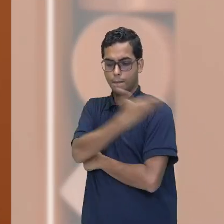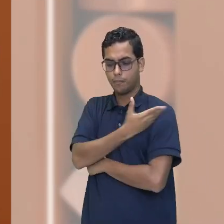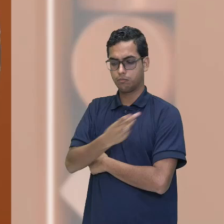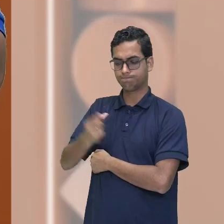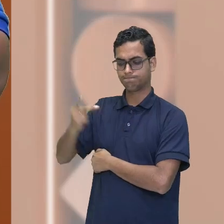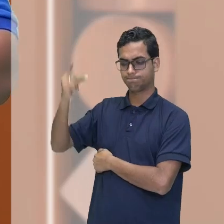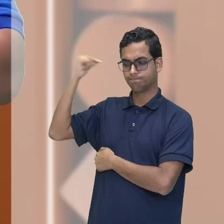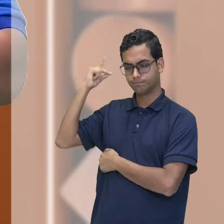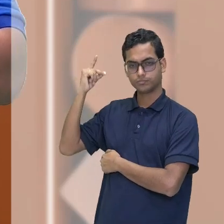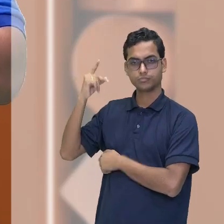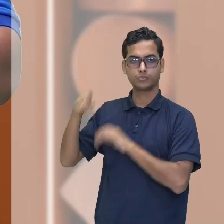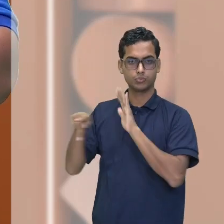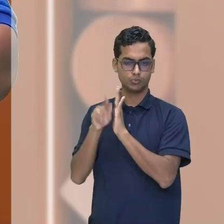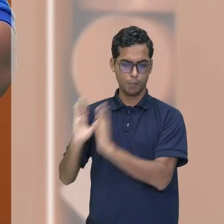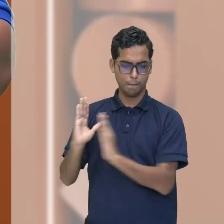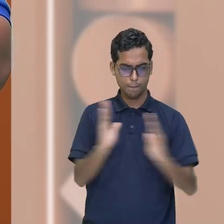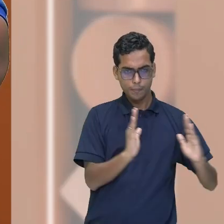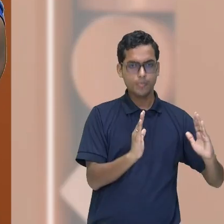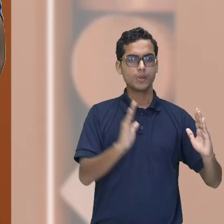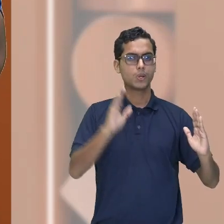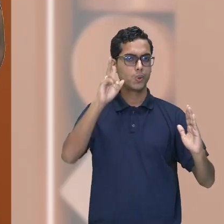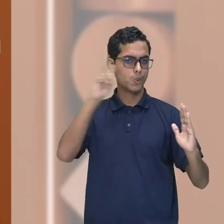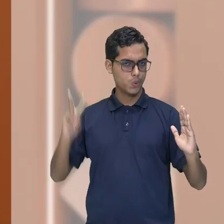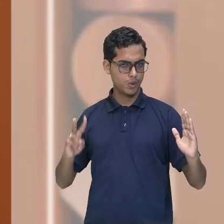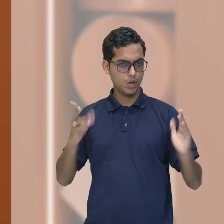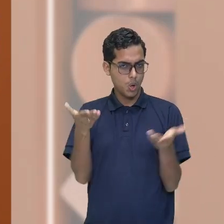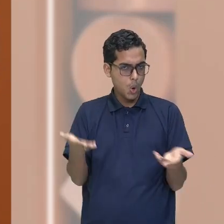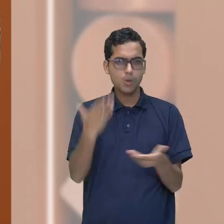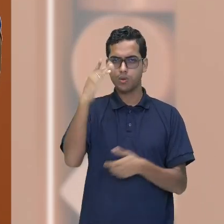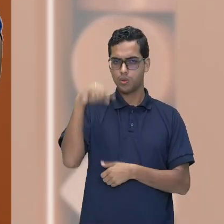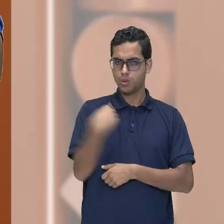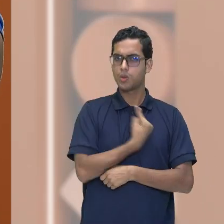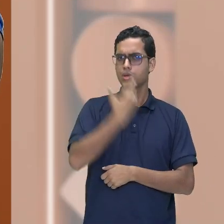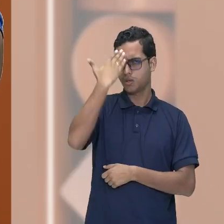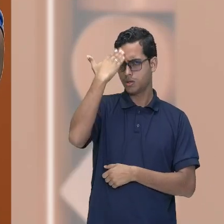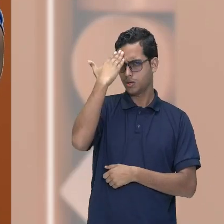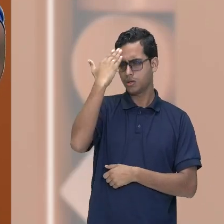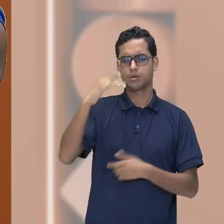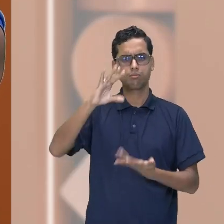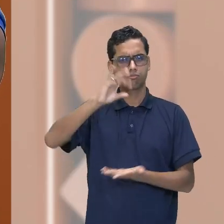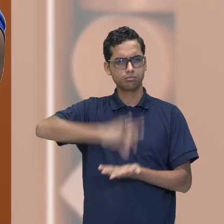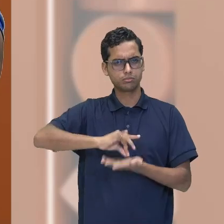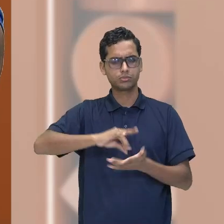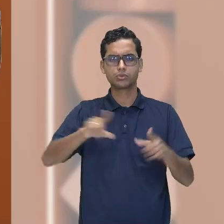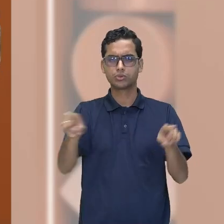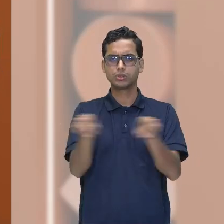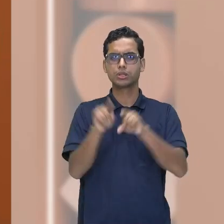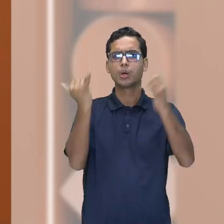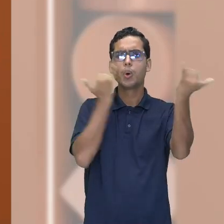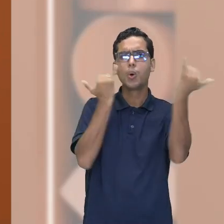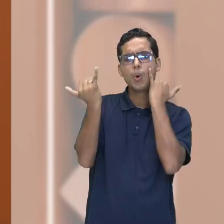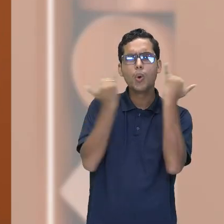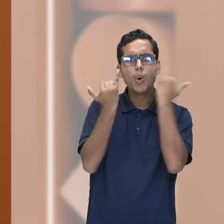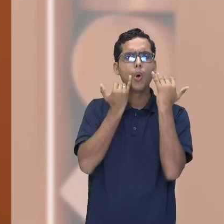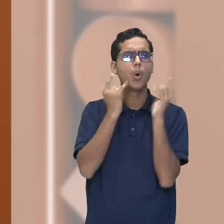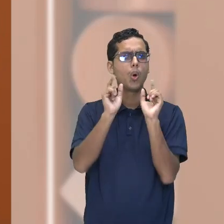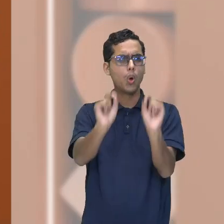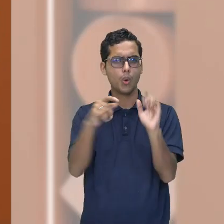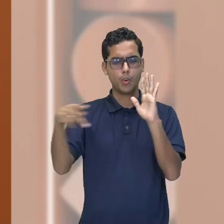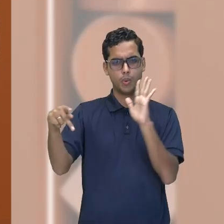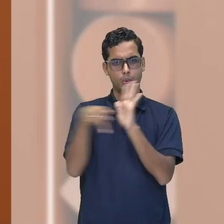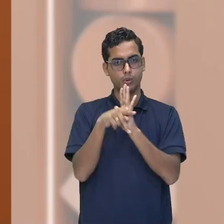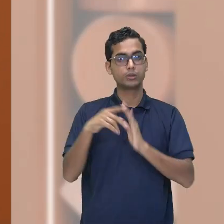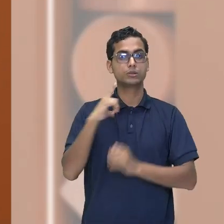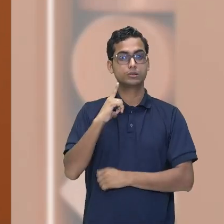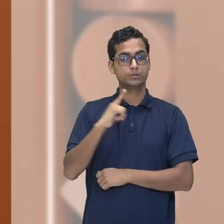temos nos dias de hoje, tá bom? Então, a gente sabe dessas informações por conta da existência da história